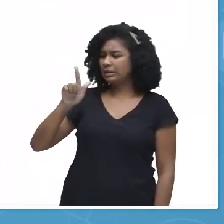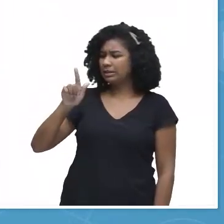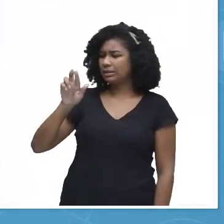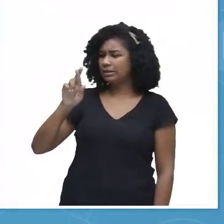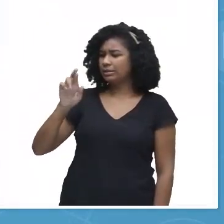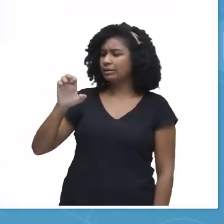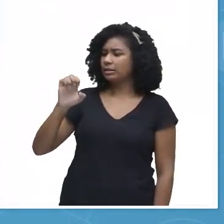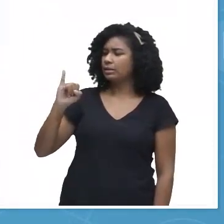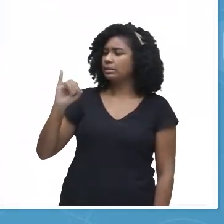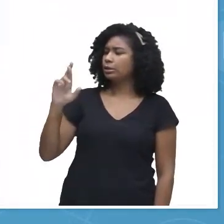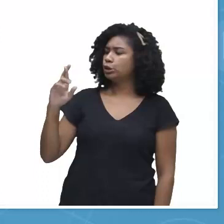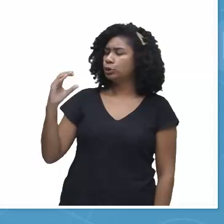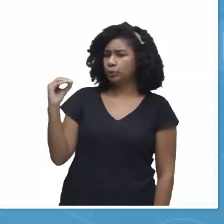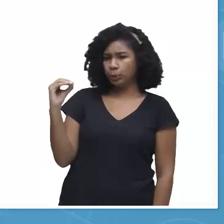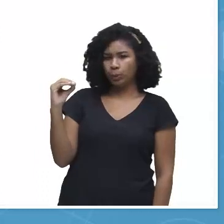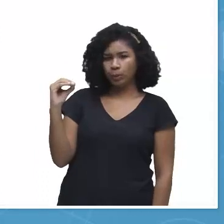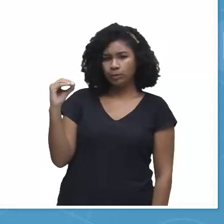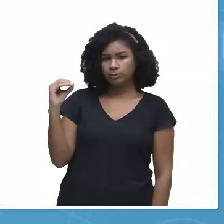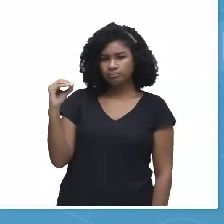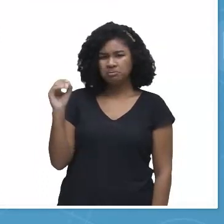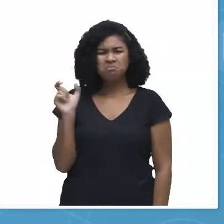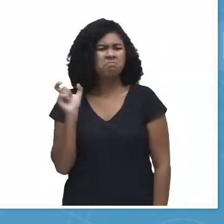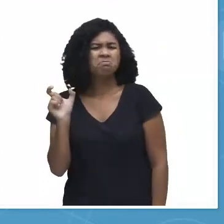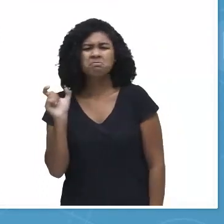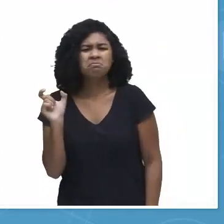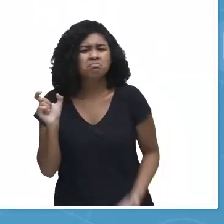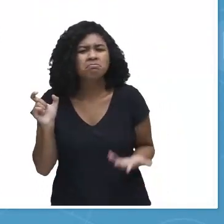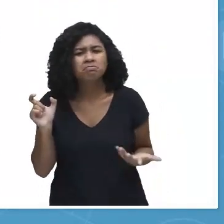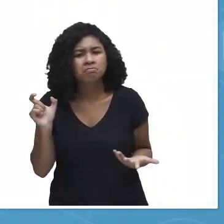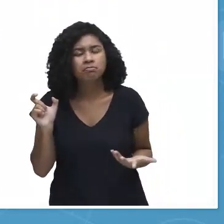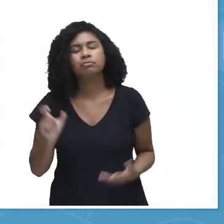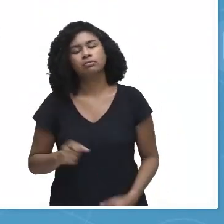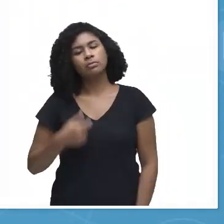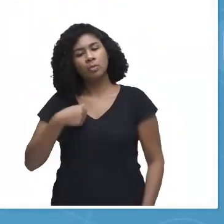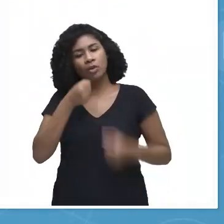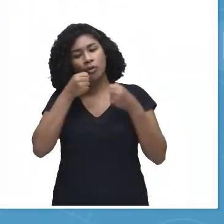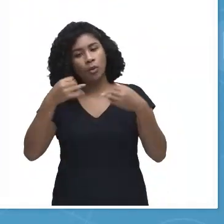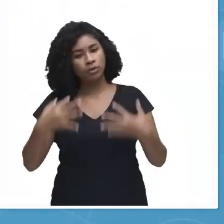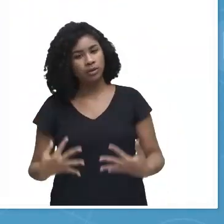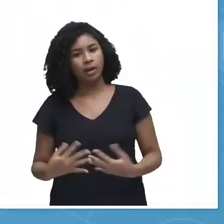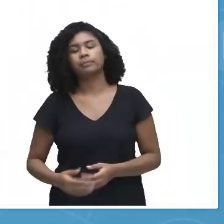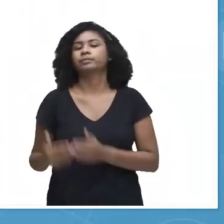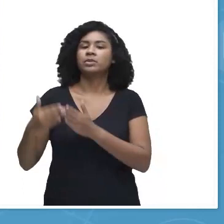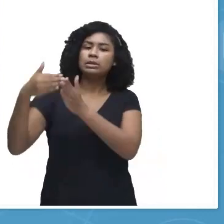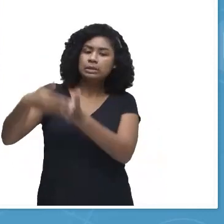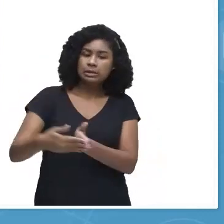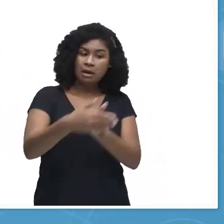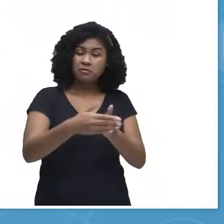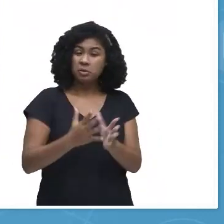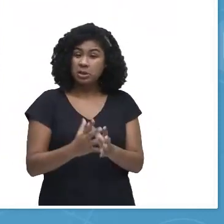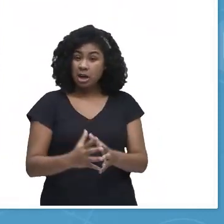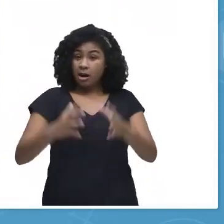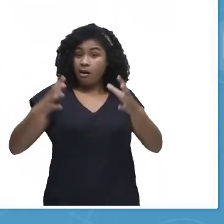contato com essa informação. Pois bem, a gente está aqui para conhecer um pouco mais dessa história. Navio negreiro geralmente era um navio de grande